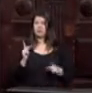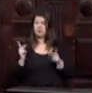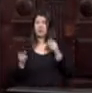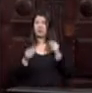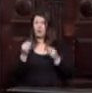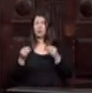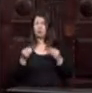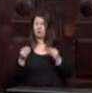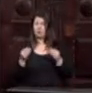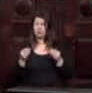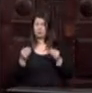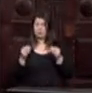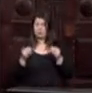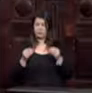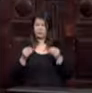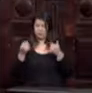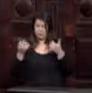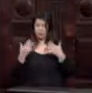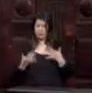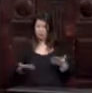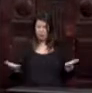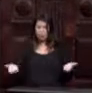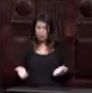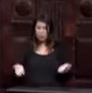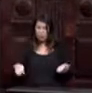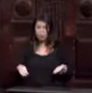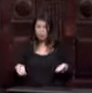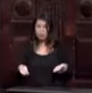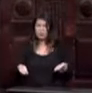o abismo que há hoje,